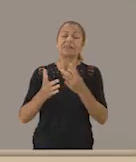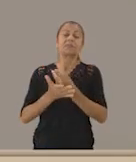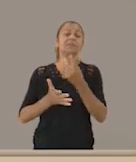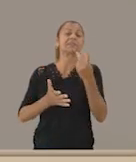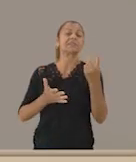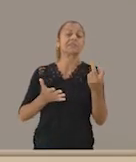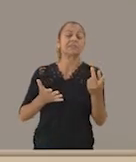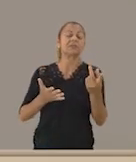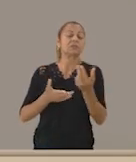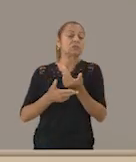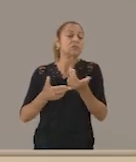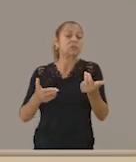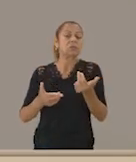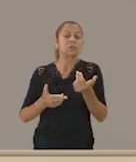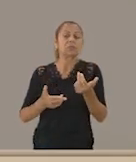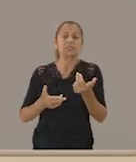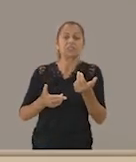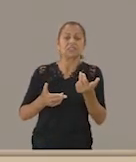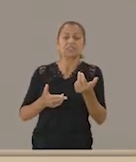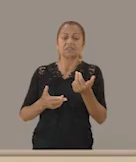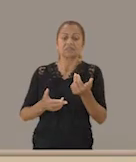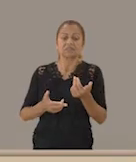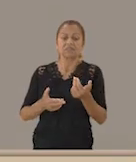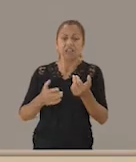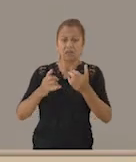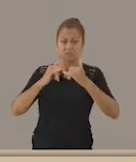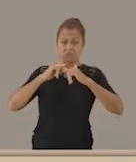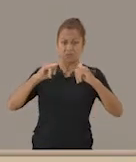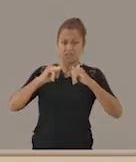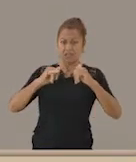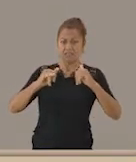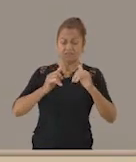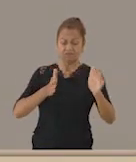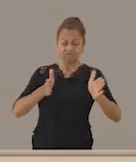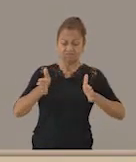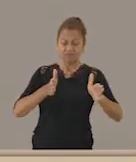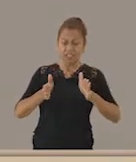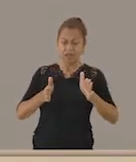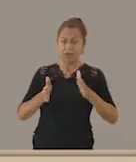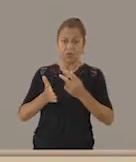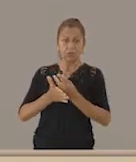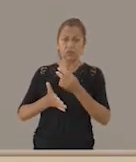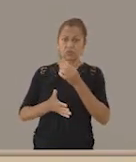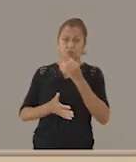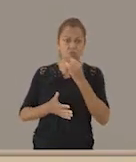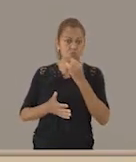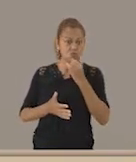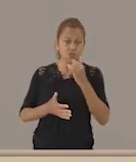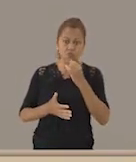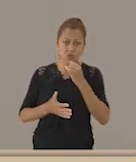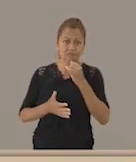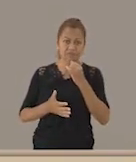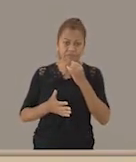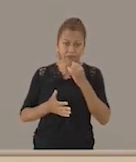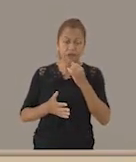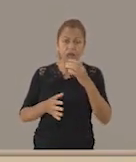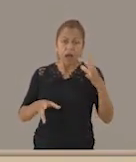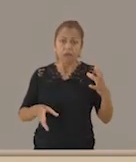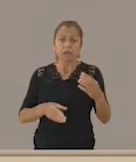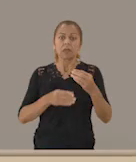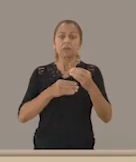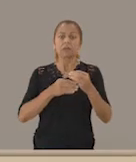por acontecer no período de sua publicação. Logo, as alterações sobre a